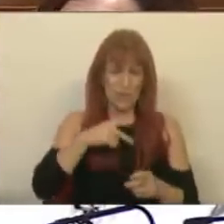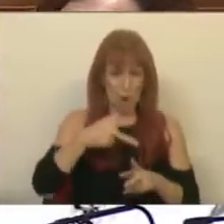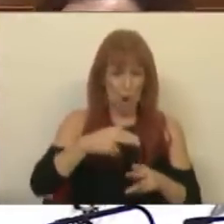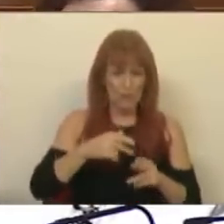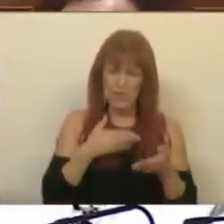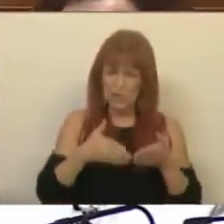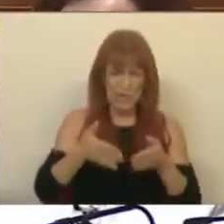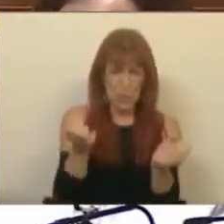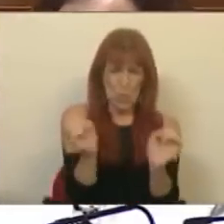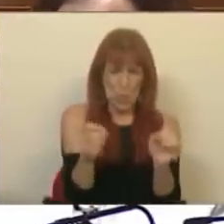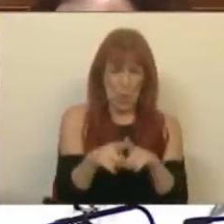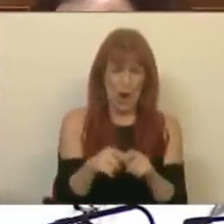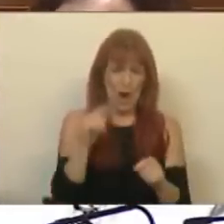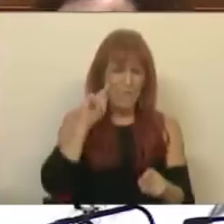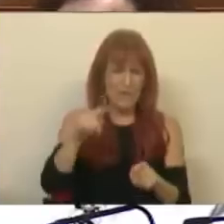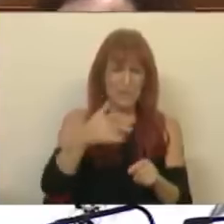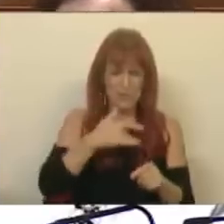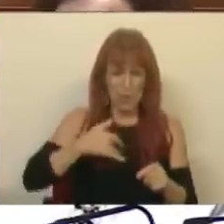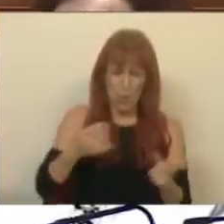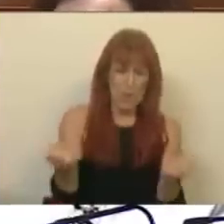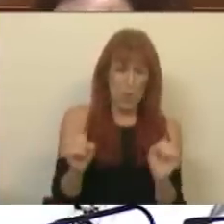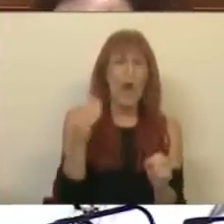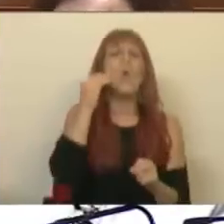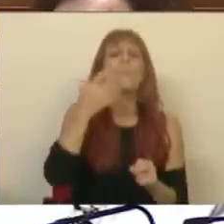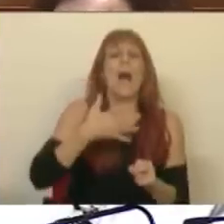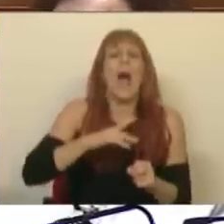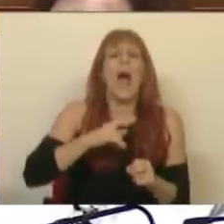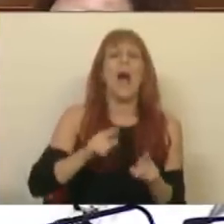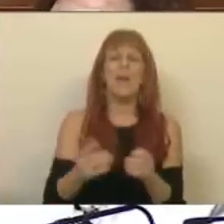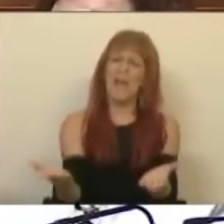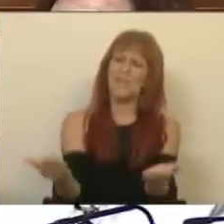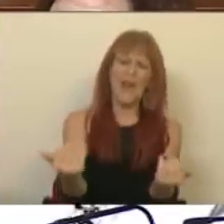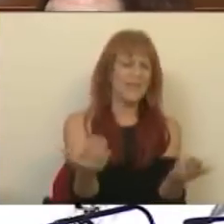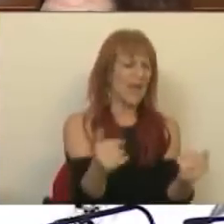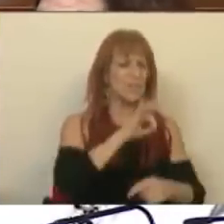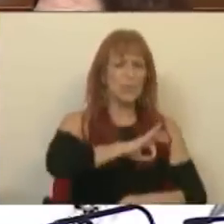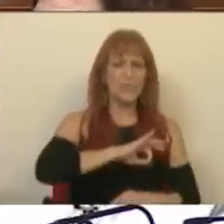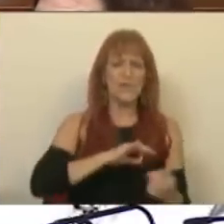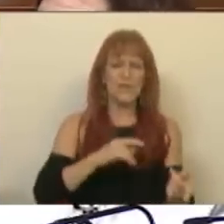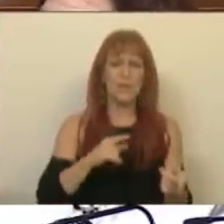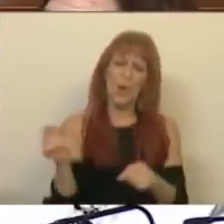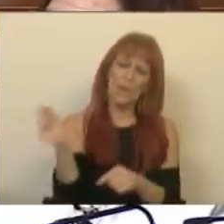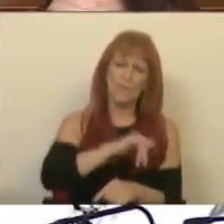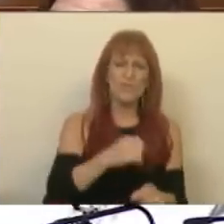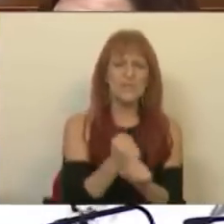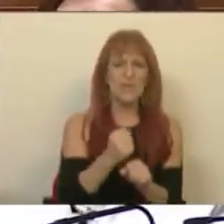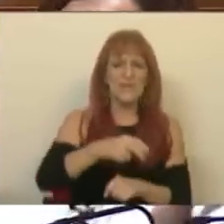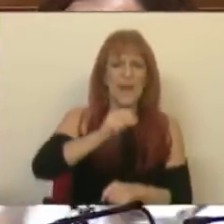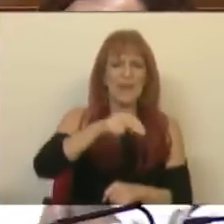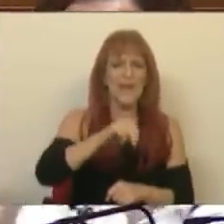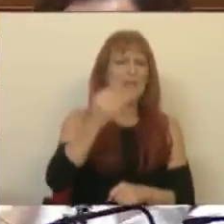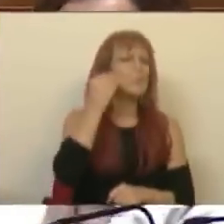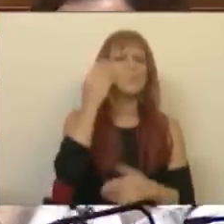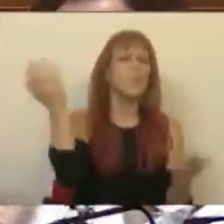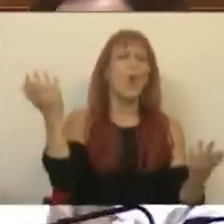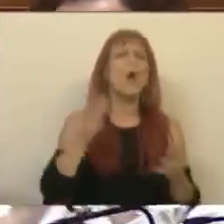tendo uma estratégia não tendo uma visão para a saúde como é que pretende atrair os profissionais para o serviço nacional